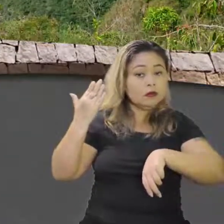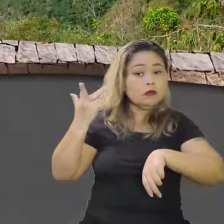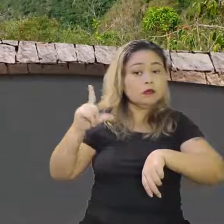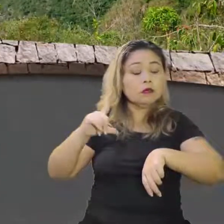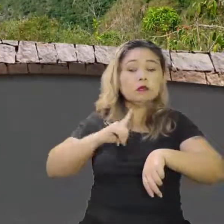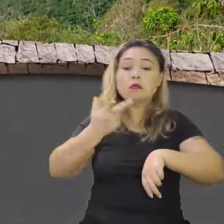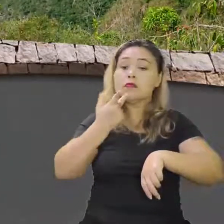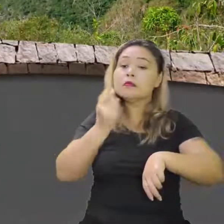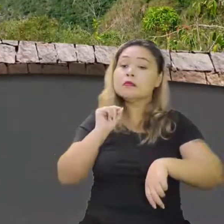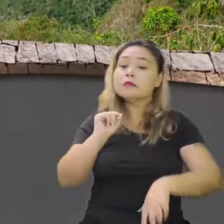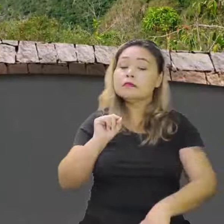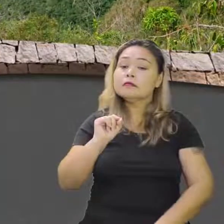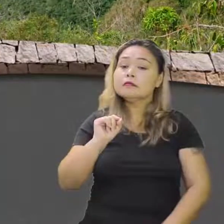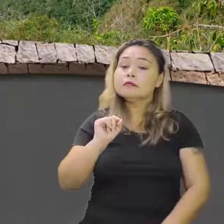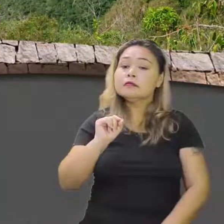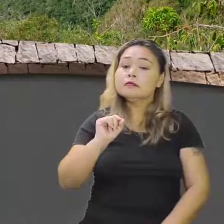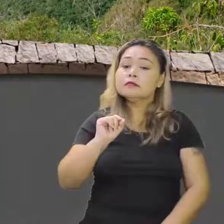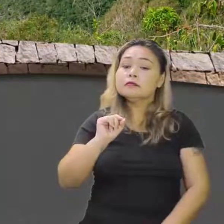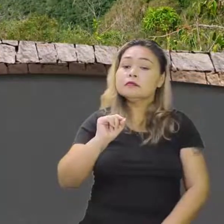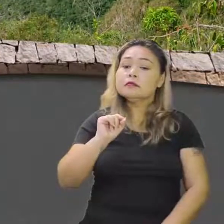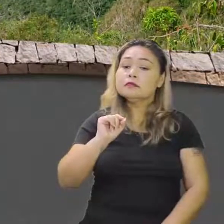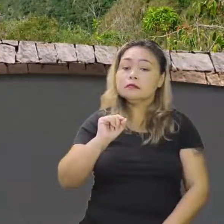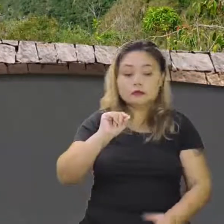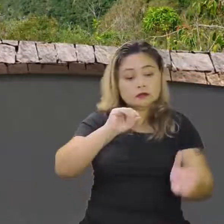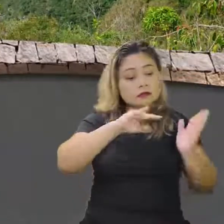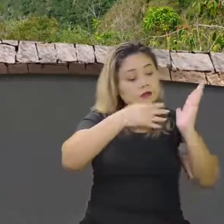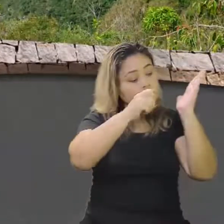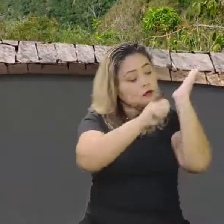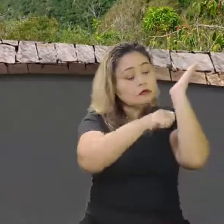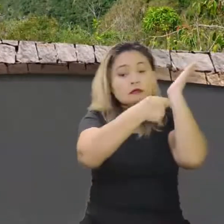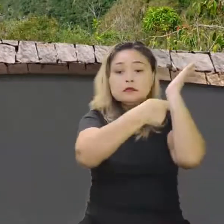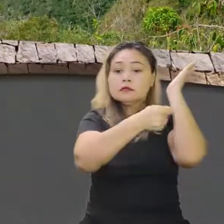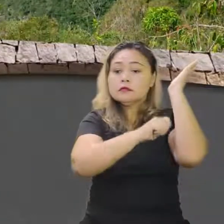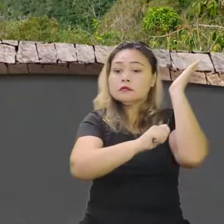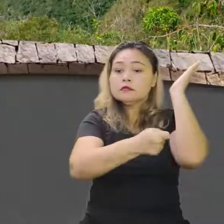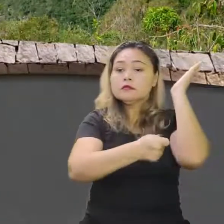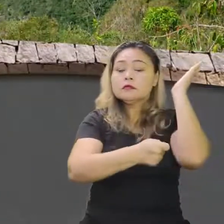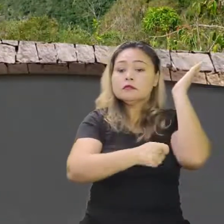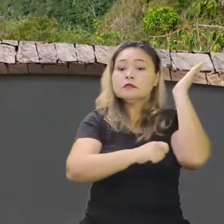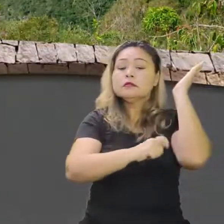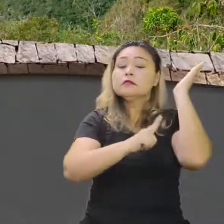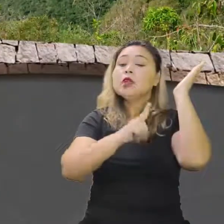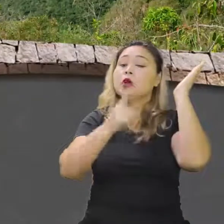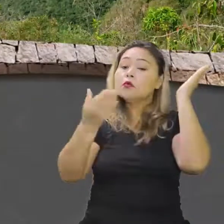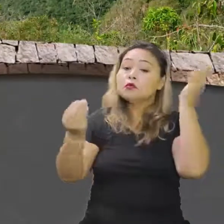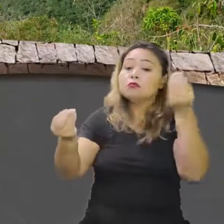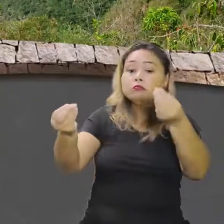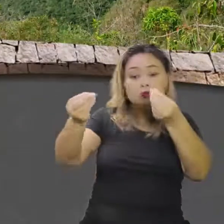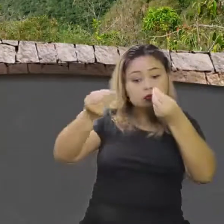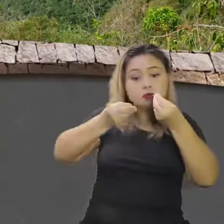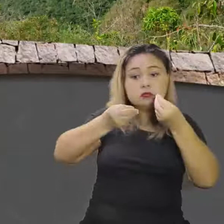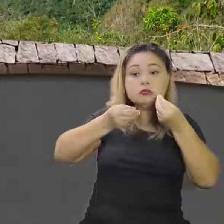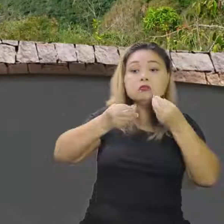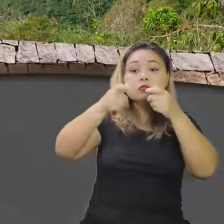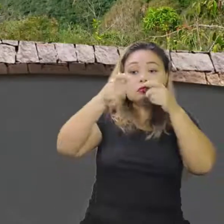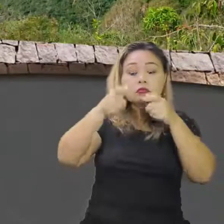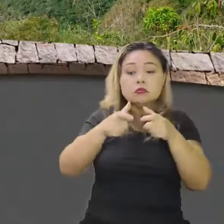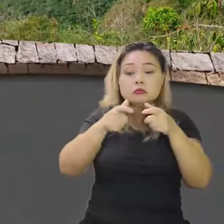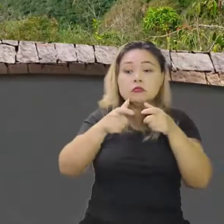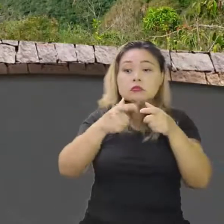Nós estamos falando que esse ciclo da borracha trouxe para a nossa